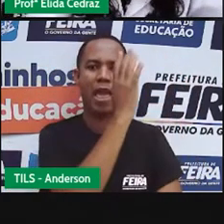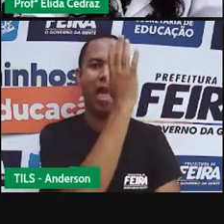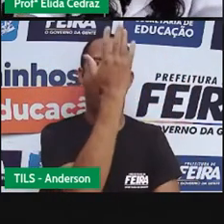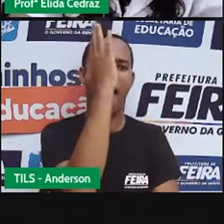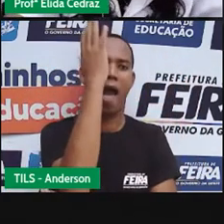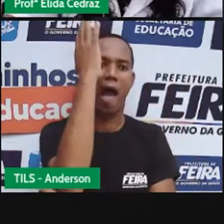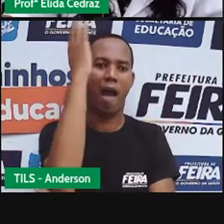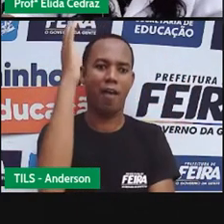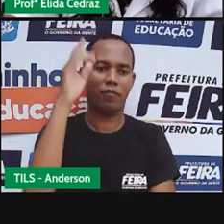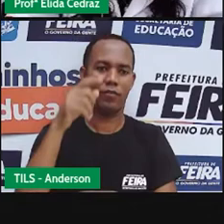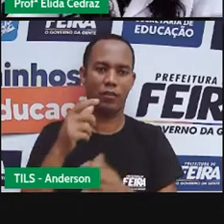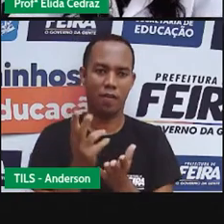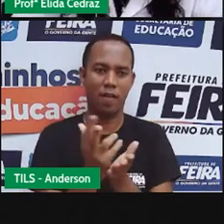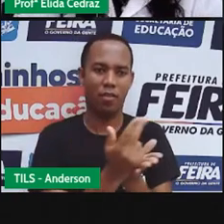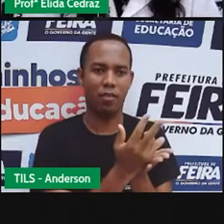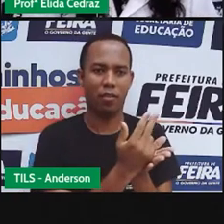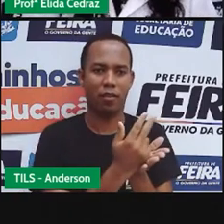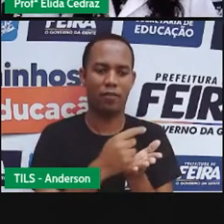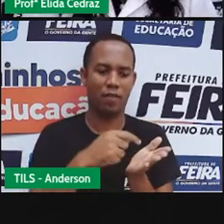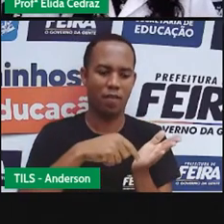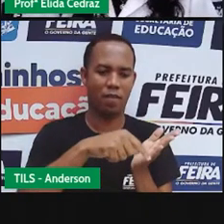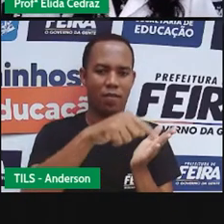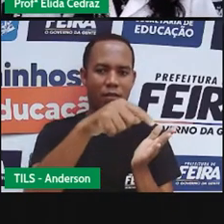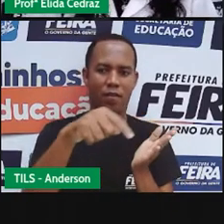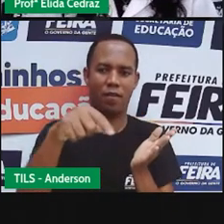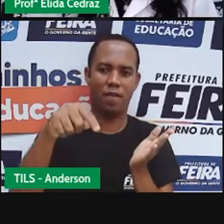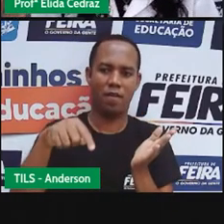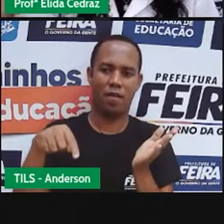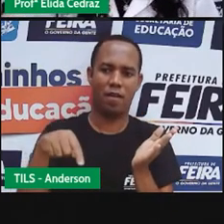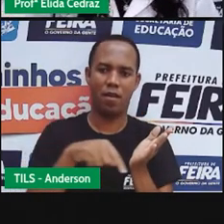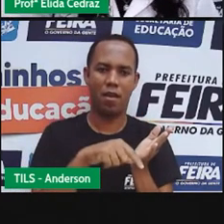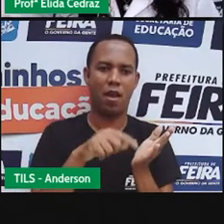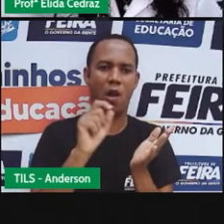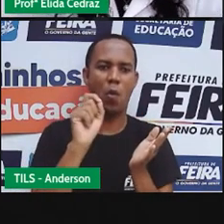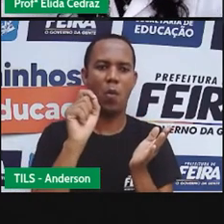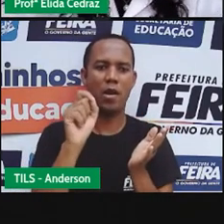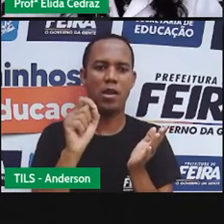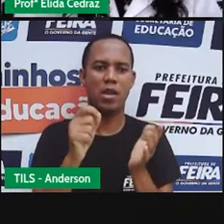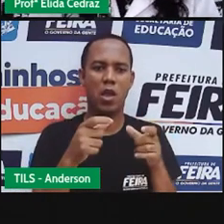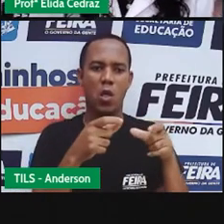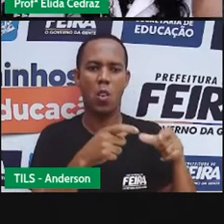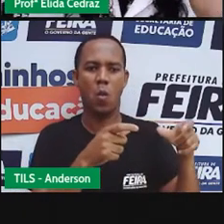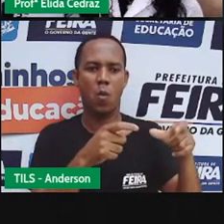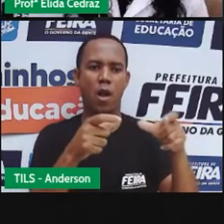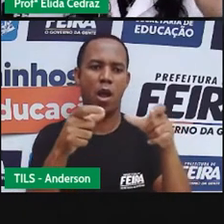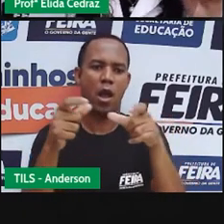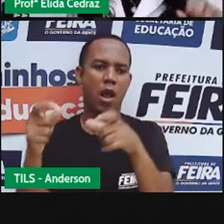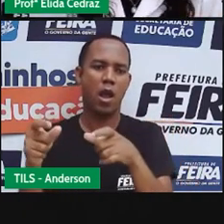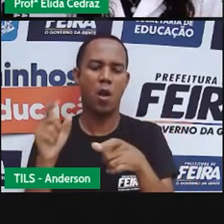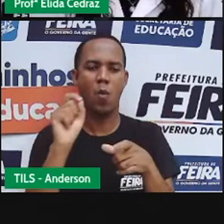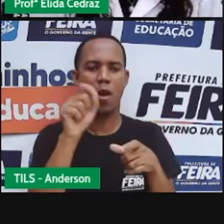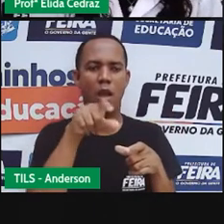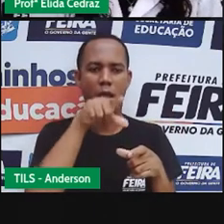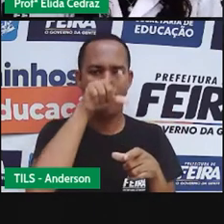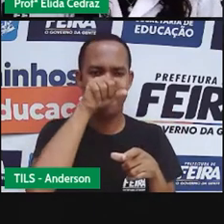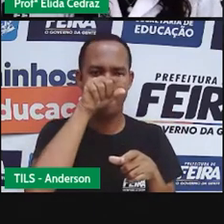bem grande no chão. E o que ele vai fazer? Em cada galho vão ficar os